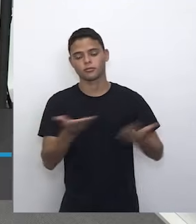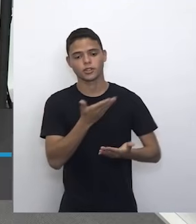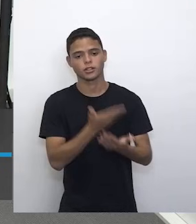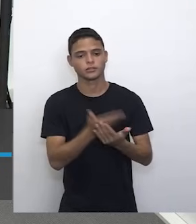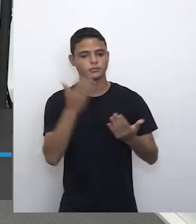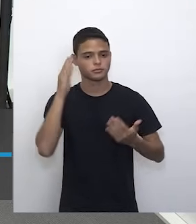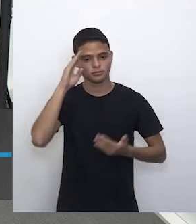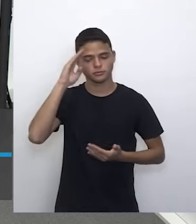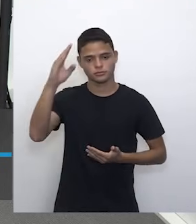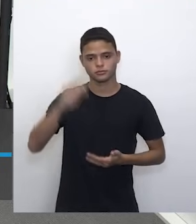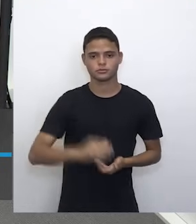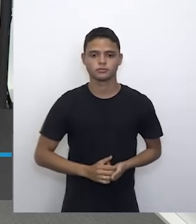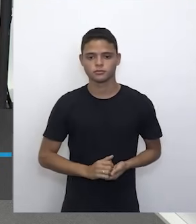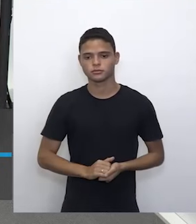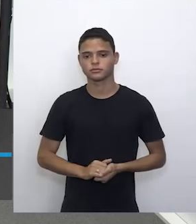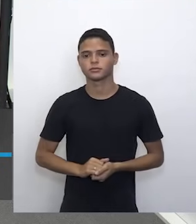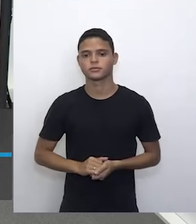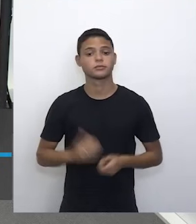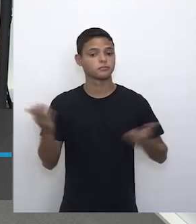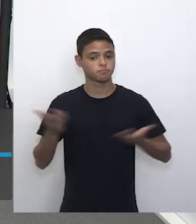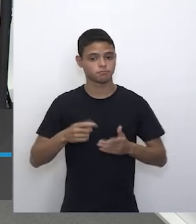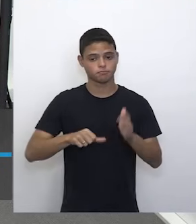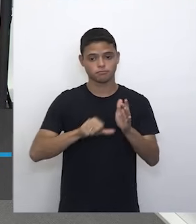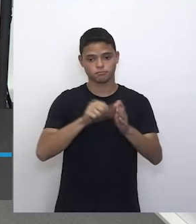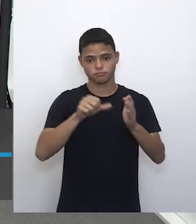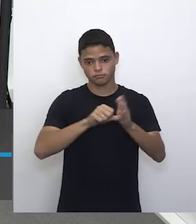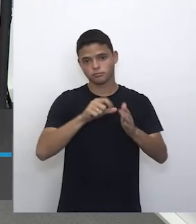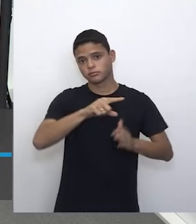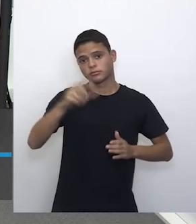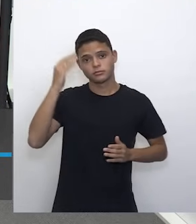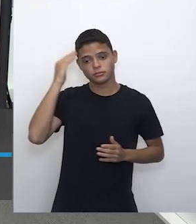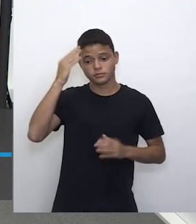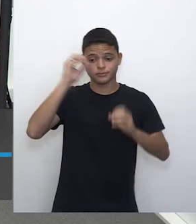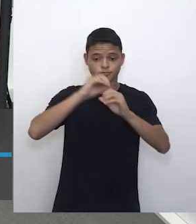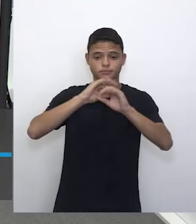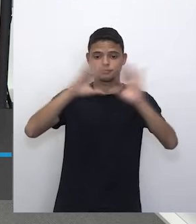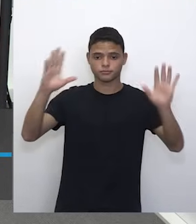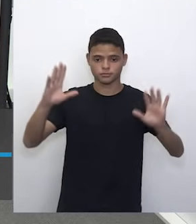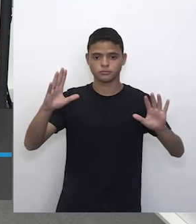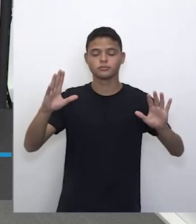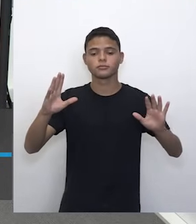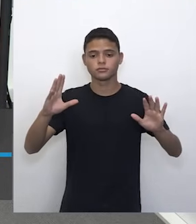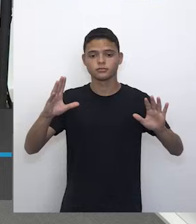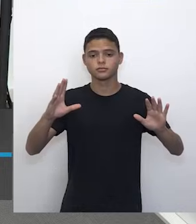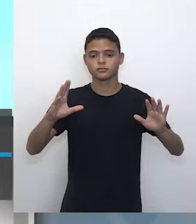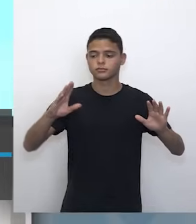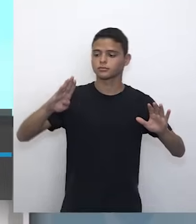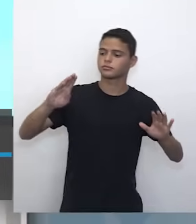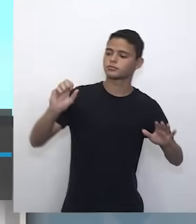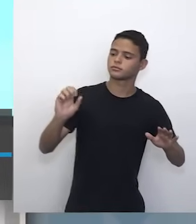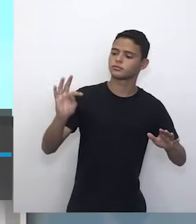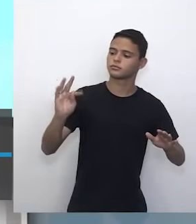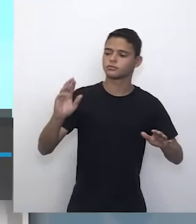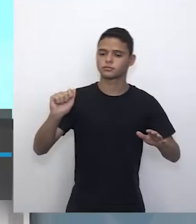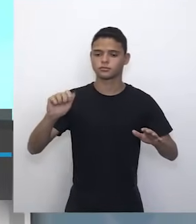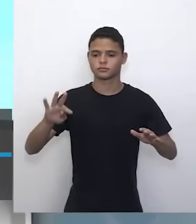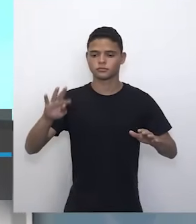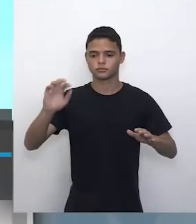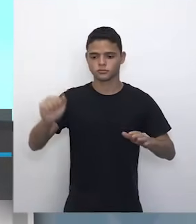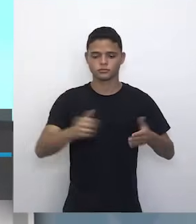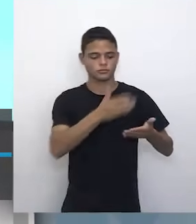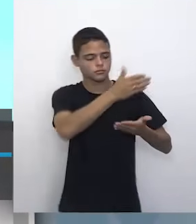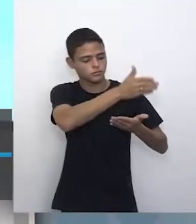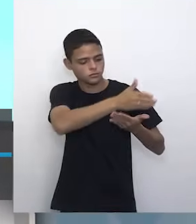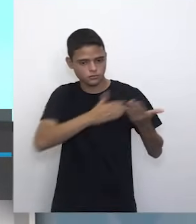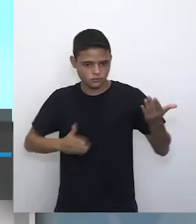certíssimo, maravilhoso. Então é isso, primeira coisa, você tem que entender que quando eu cortei a batata, o que eu fiz? Eu fiz fragmentos da batata, daí